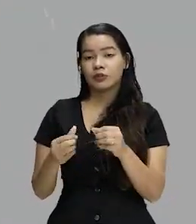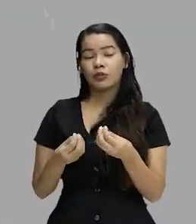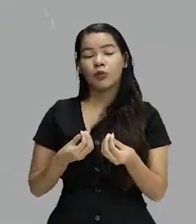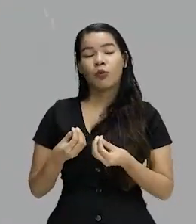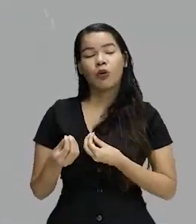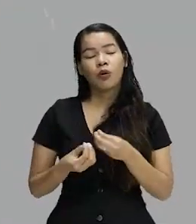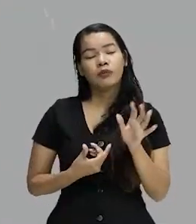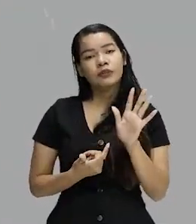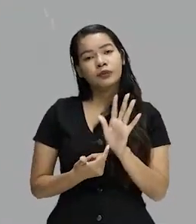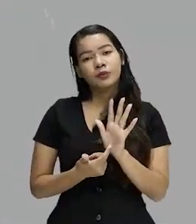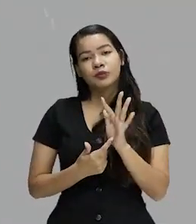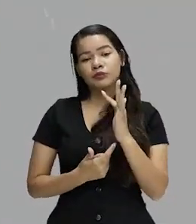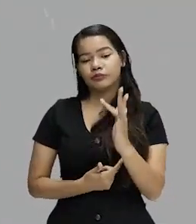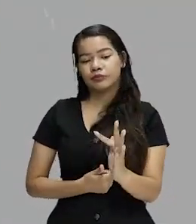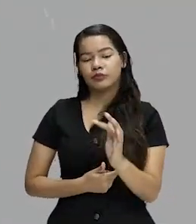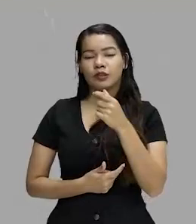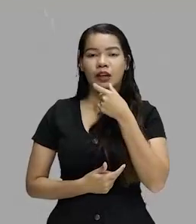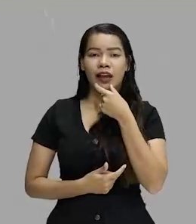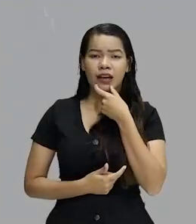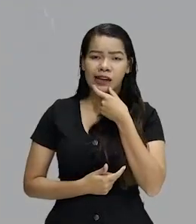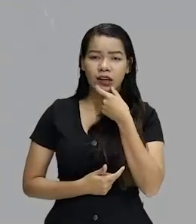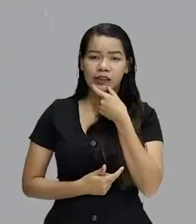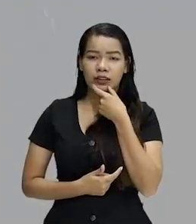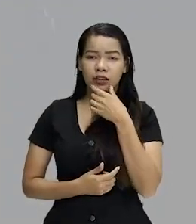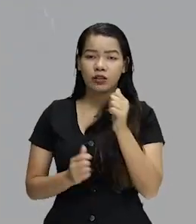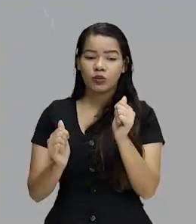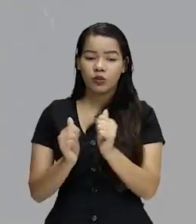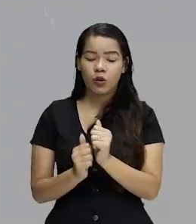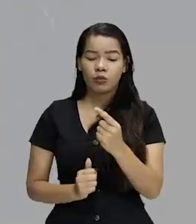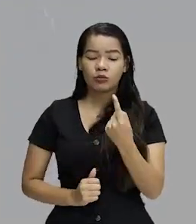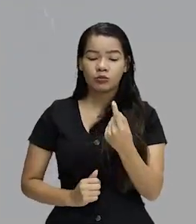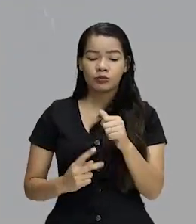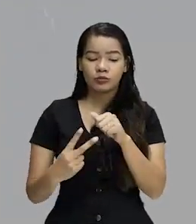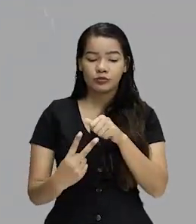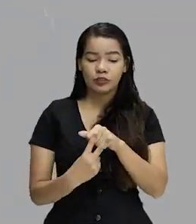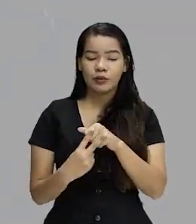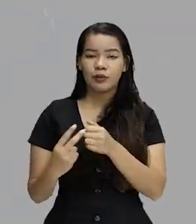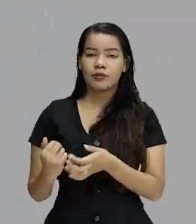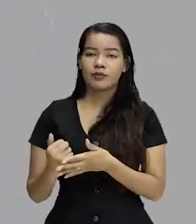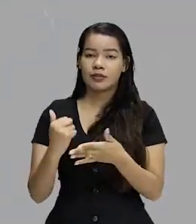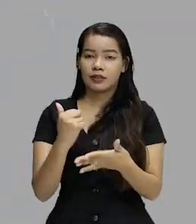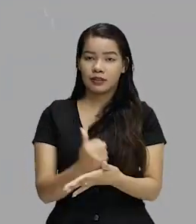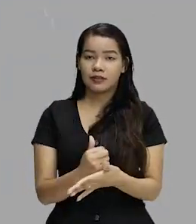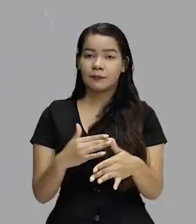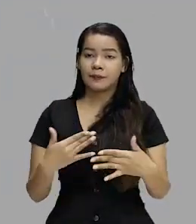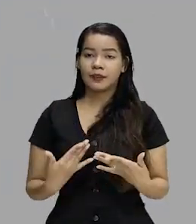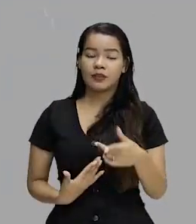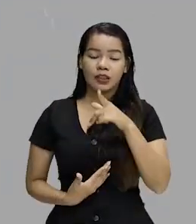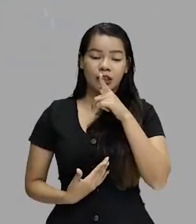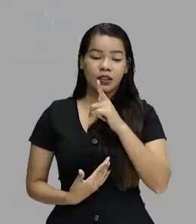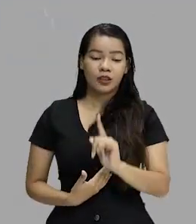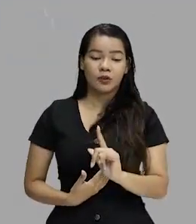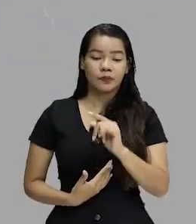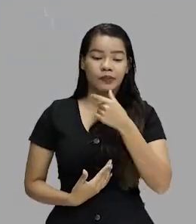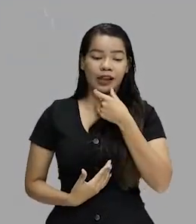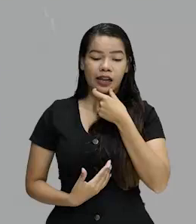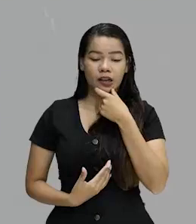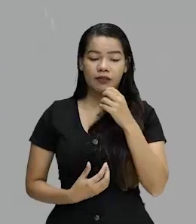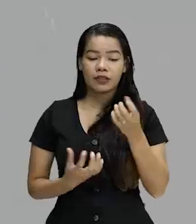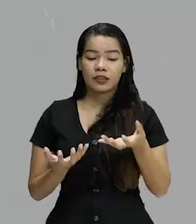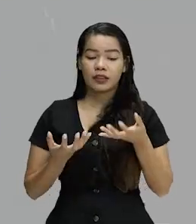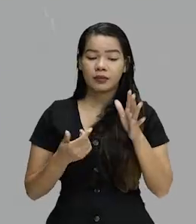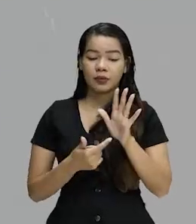indica futuro em inglês? Com um verbo auxiliar. Então, na língua inglesa, se você quer indicar que uma ação ainda